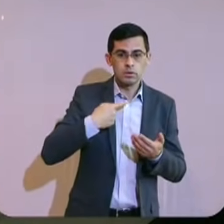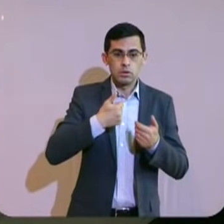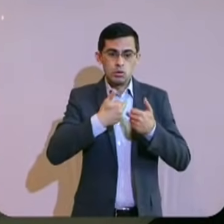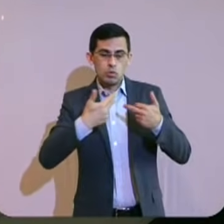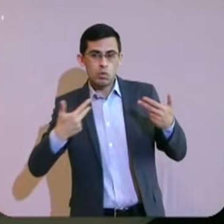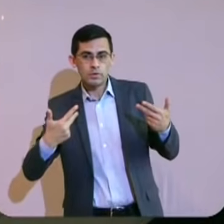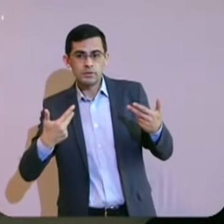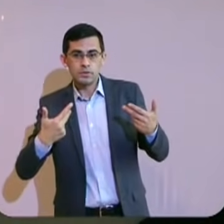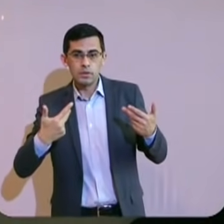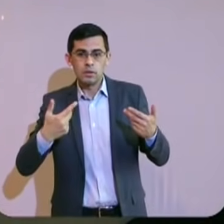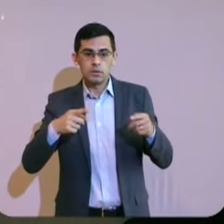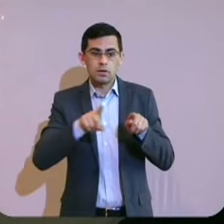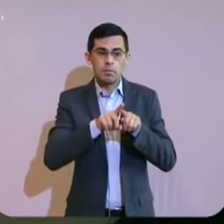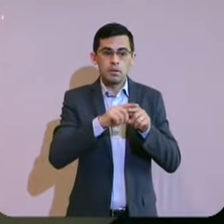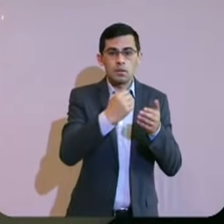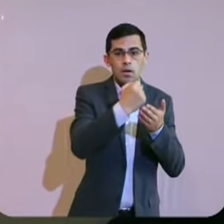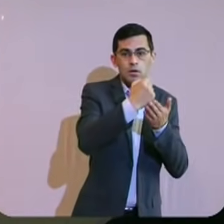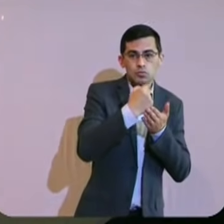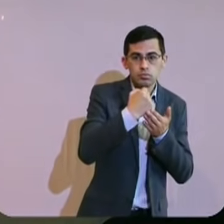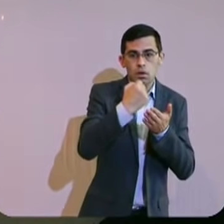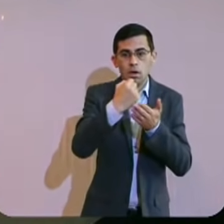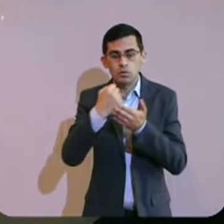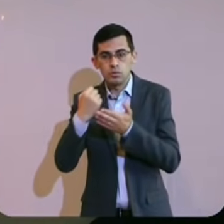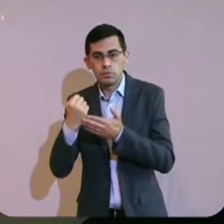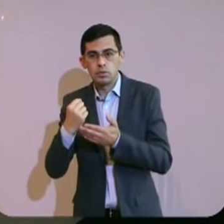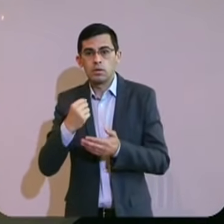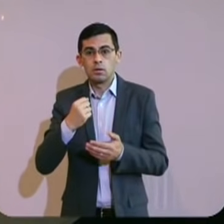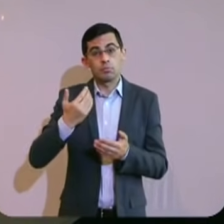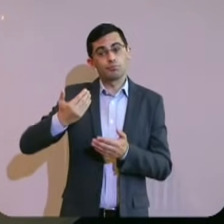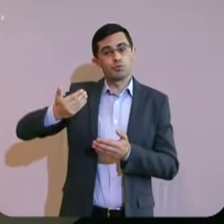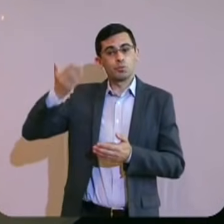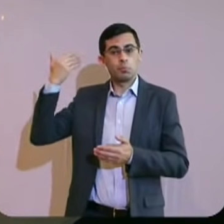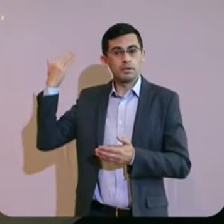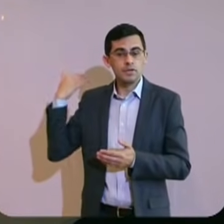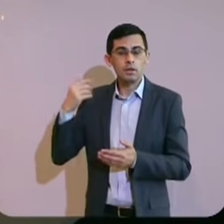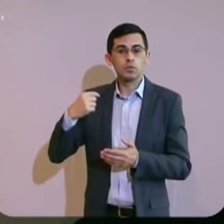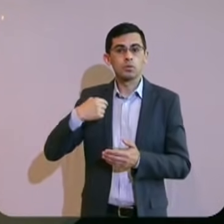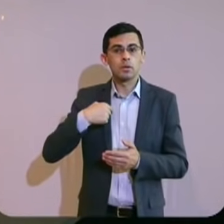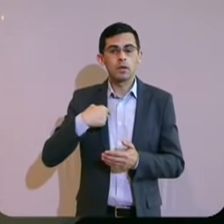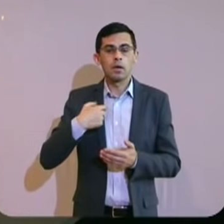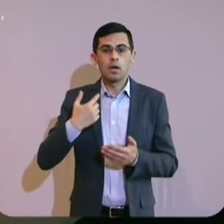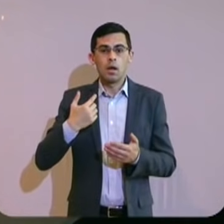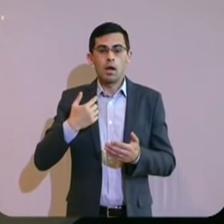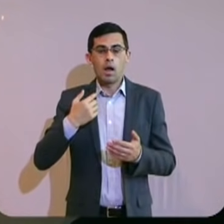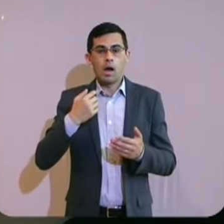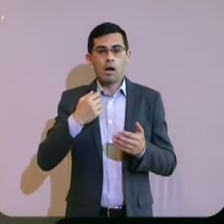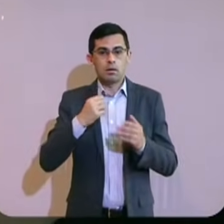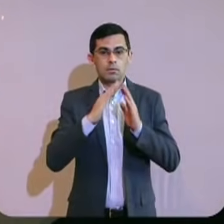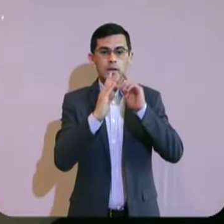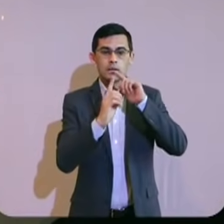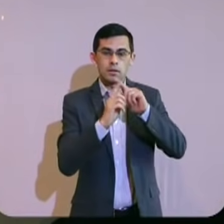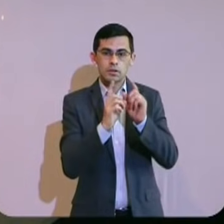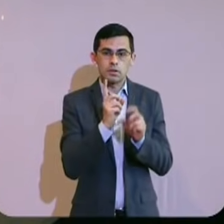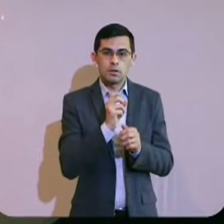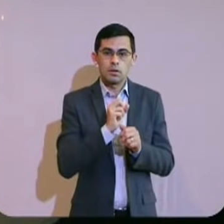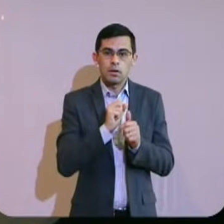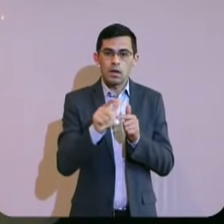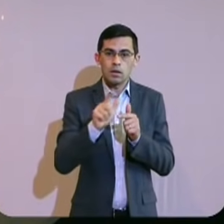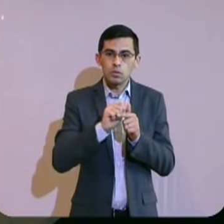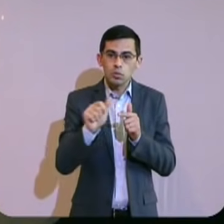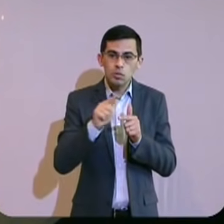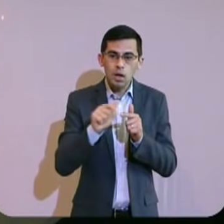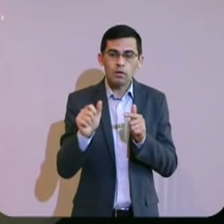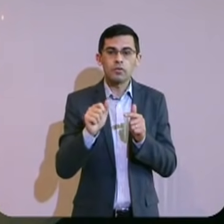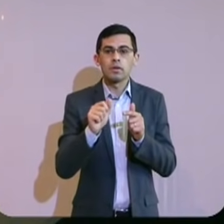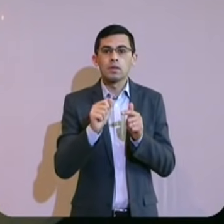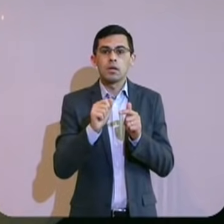recebia vinham na forma de ajudas de custo. E naquela época a igreja alugava